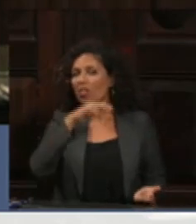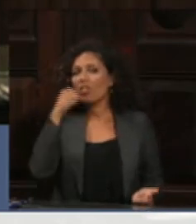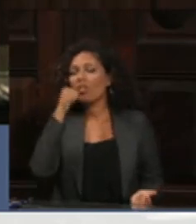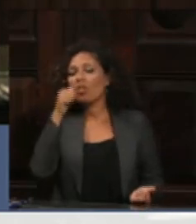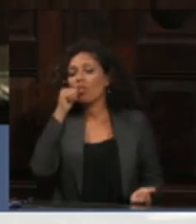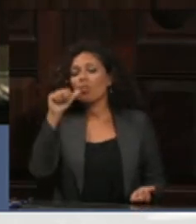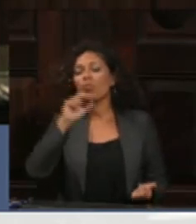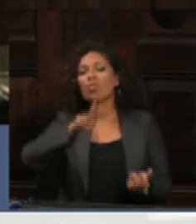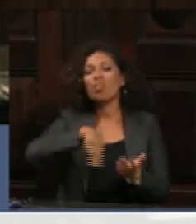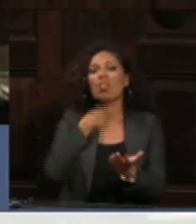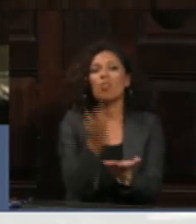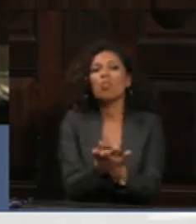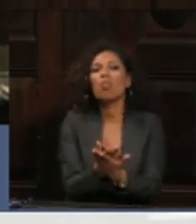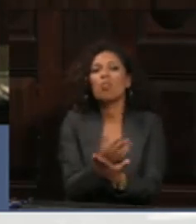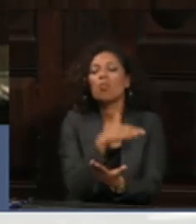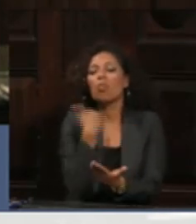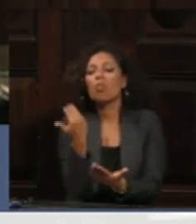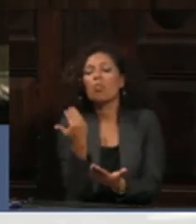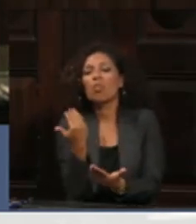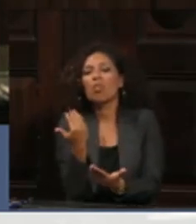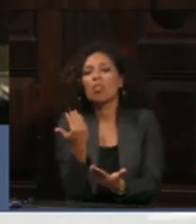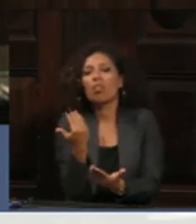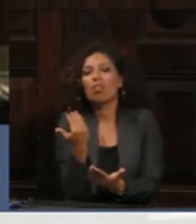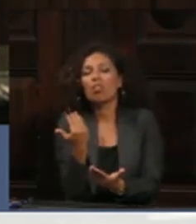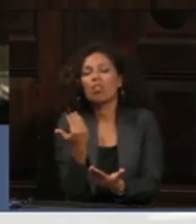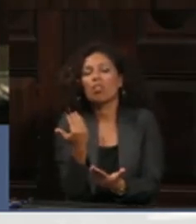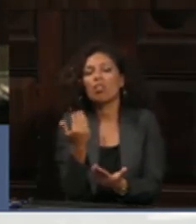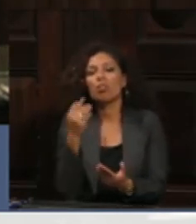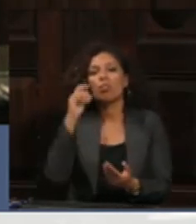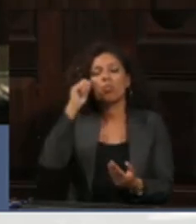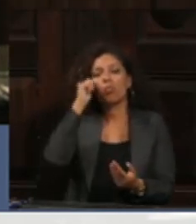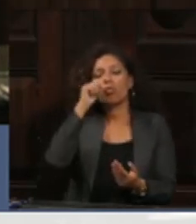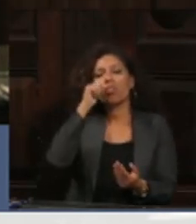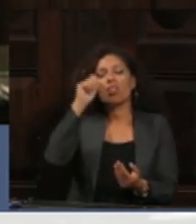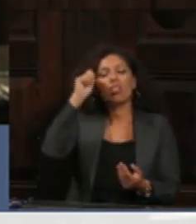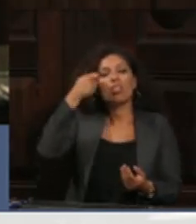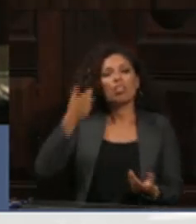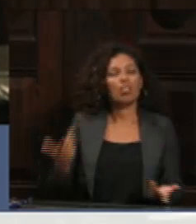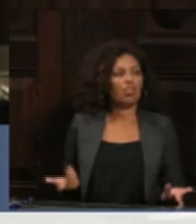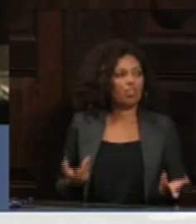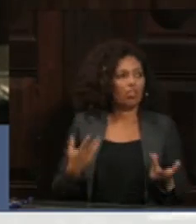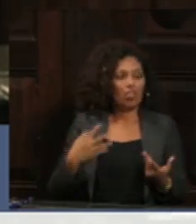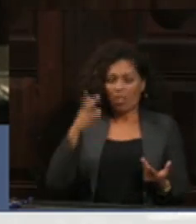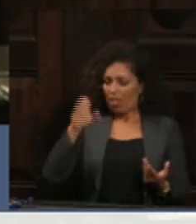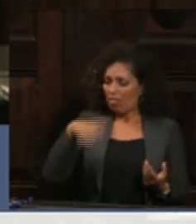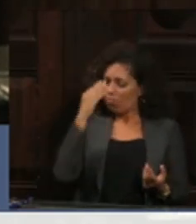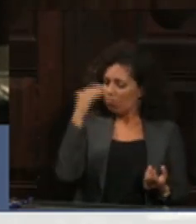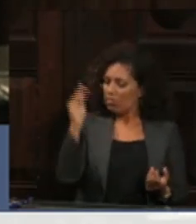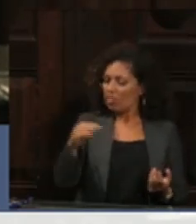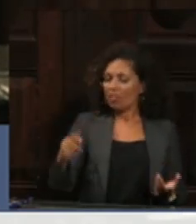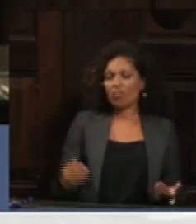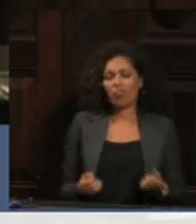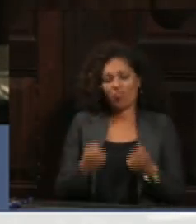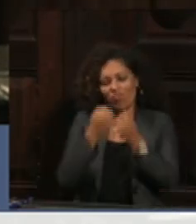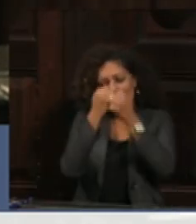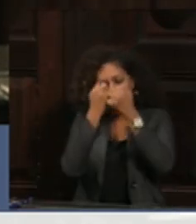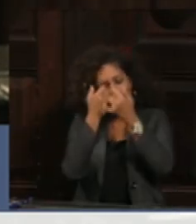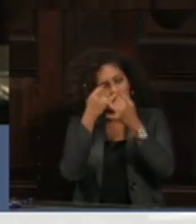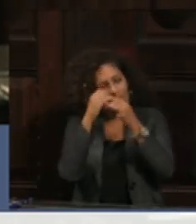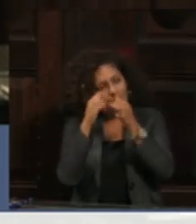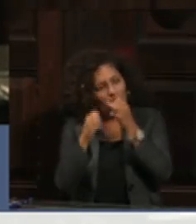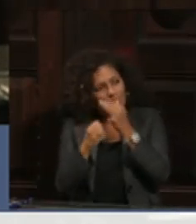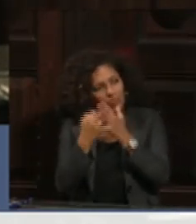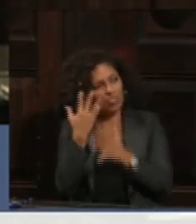Corpos pretos descartáveis. Não é à toa que por vezes nós somos confundidas na entrada